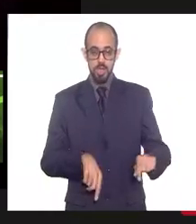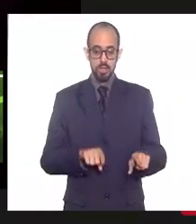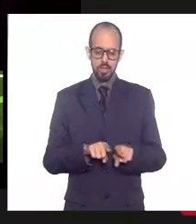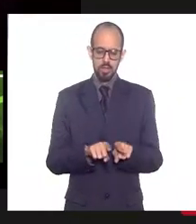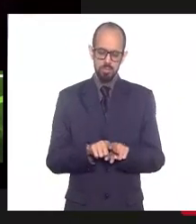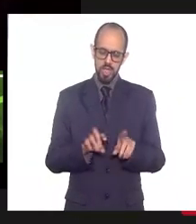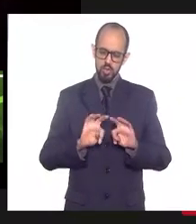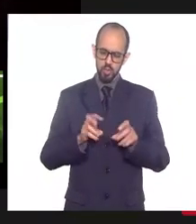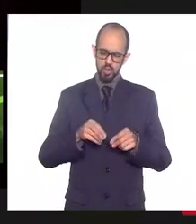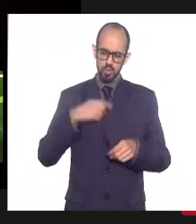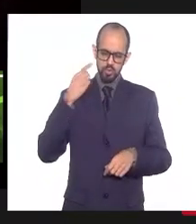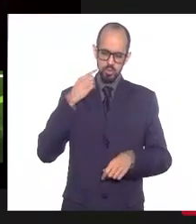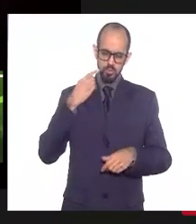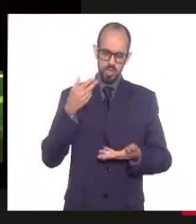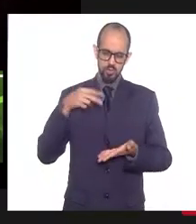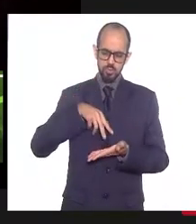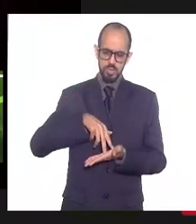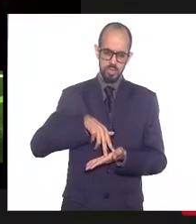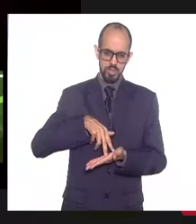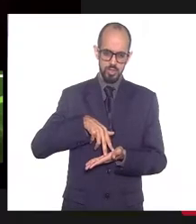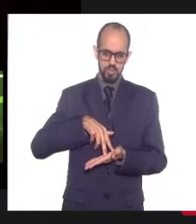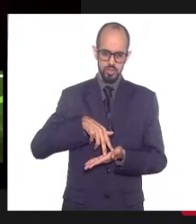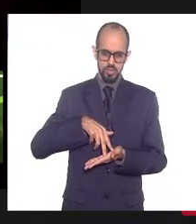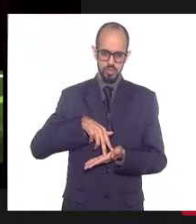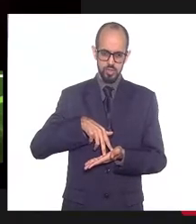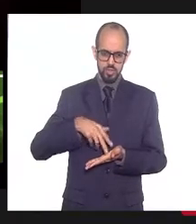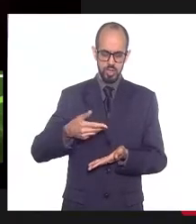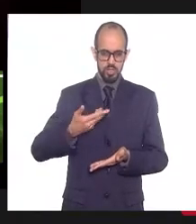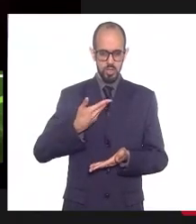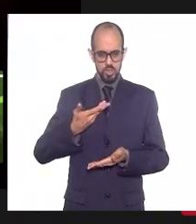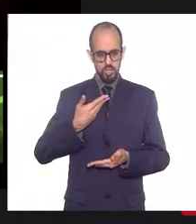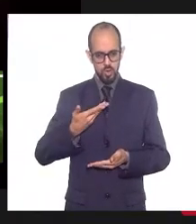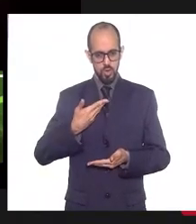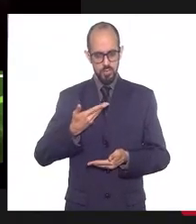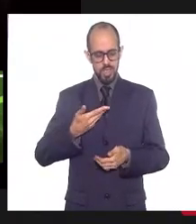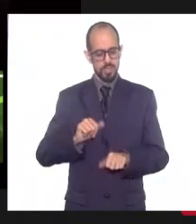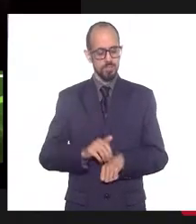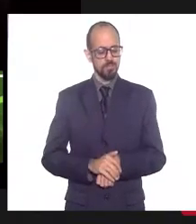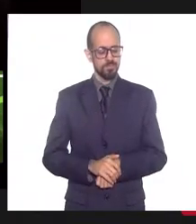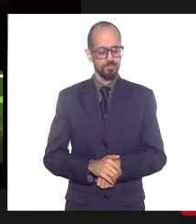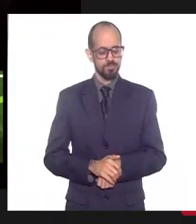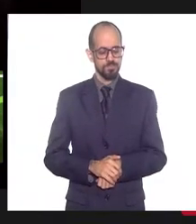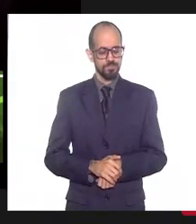parlamentares presentes nessa nossa conversa.